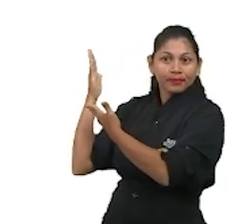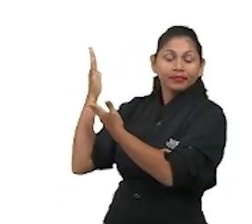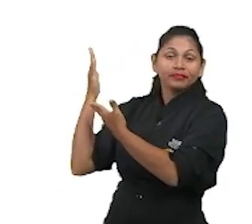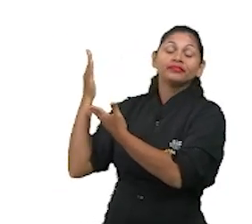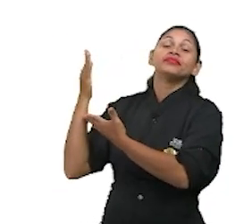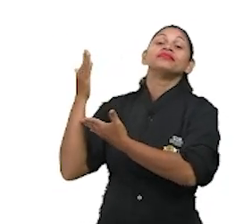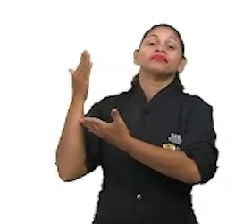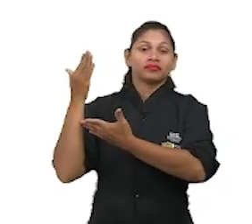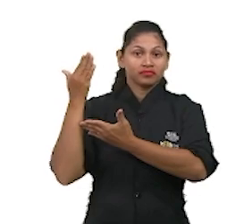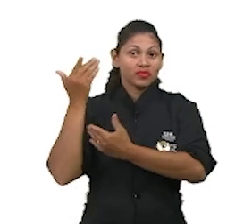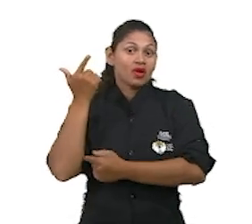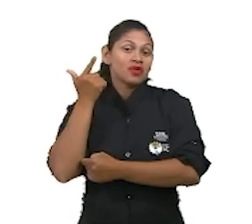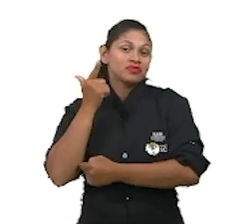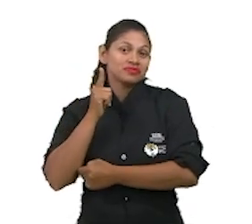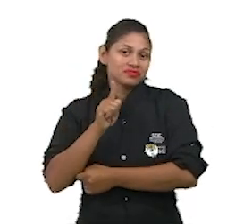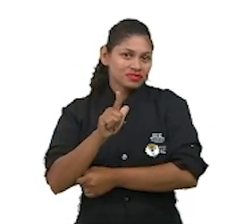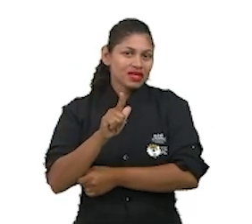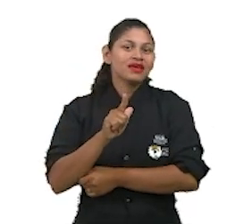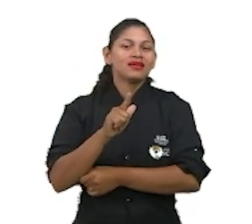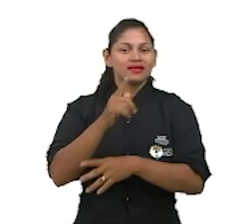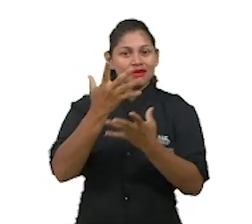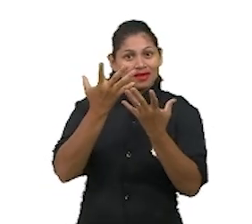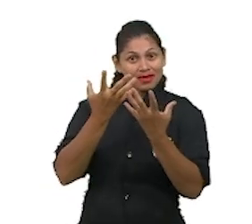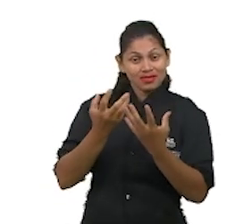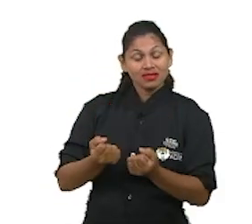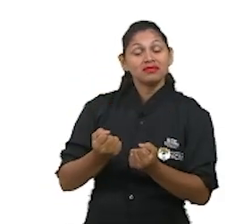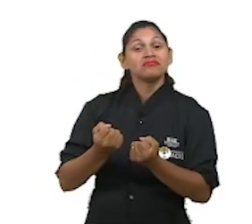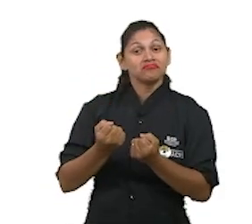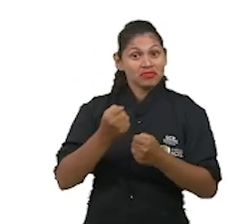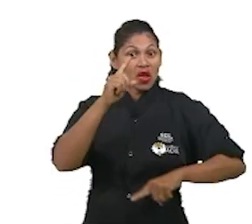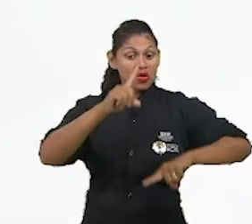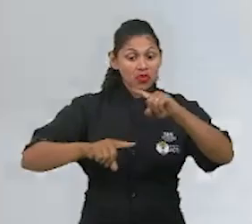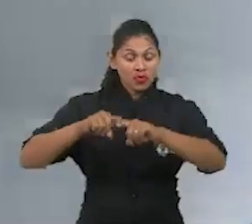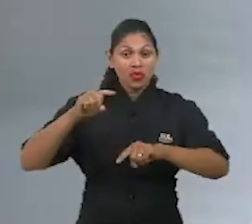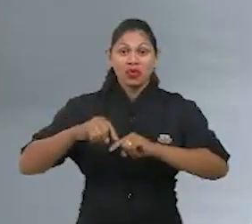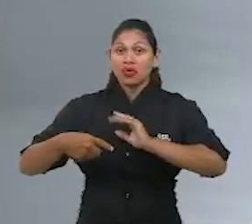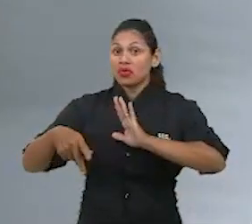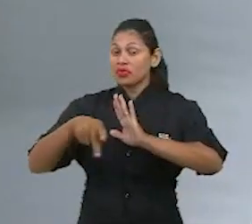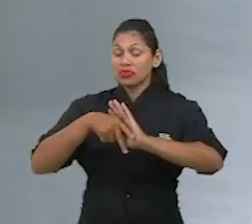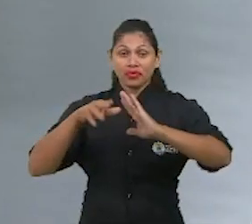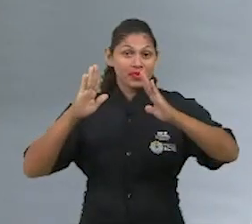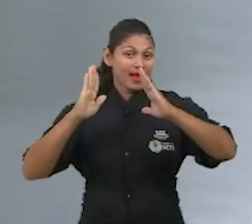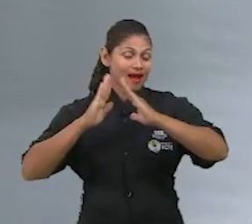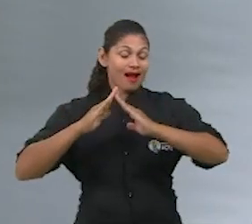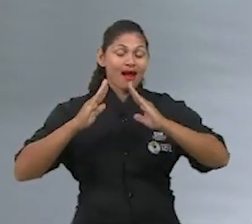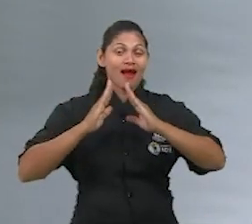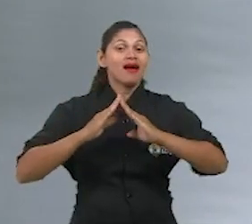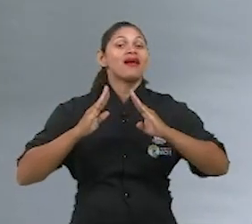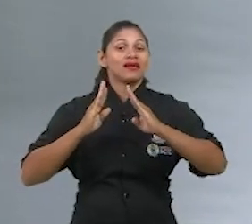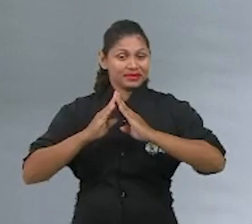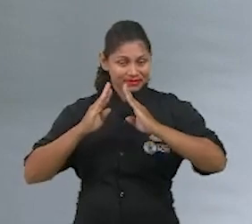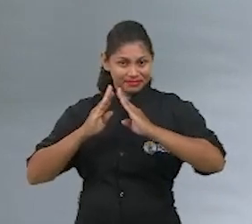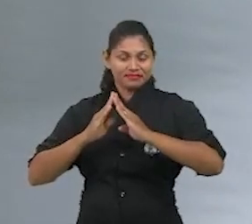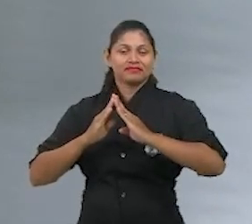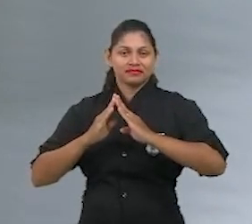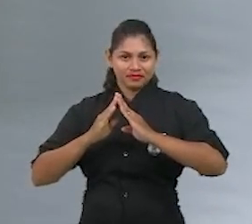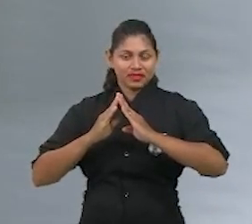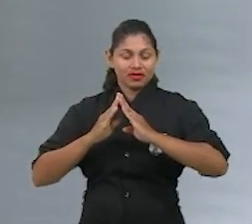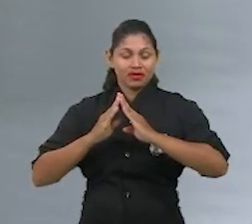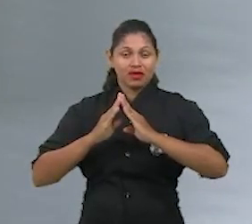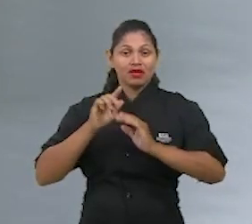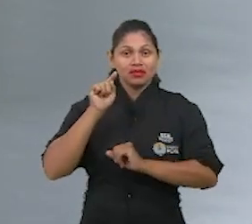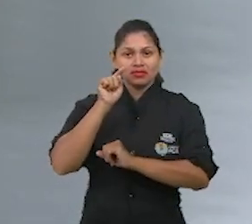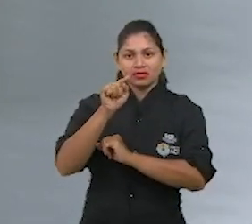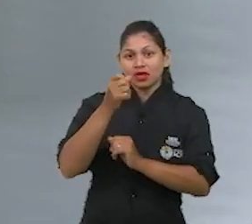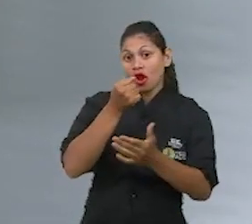a oportunidade de receber os seus produtos na sua própria casa, ou seja, você compra da China, mas o produto chega